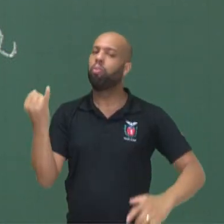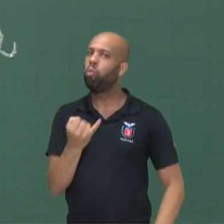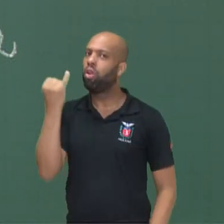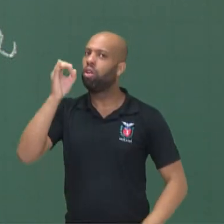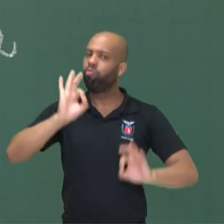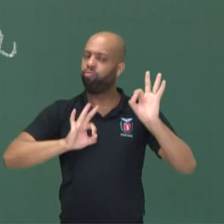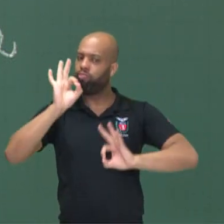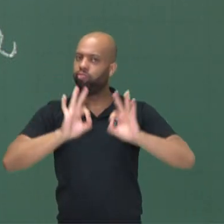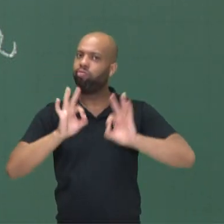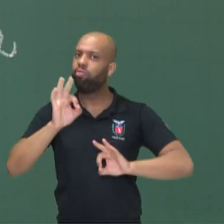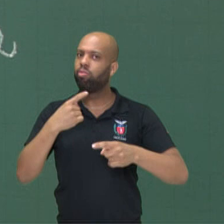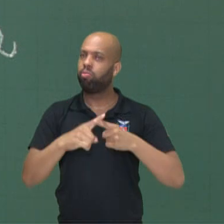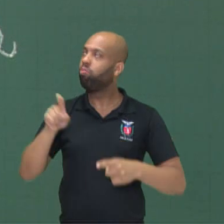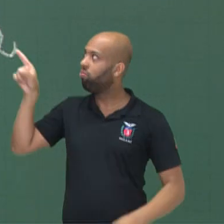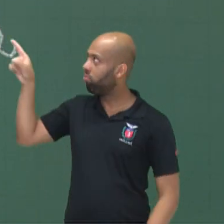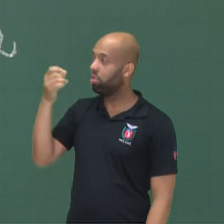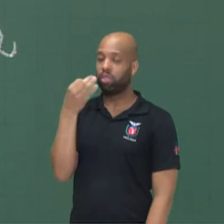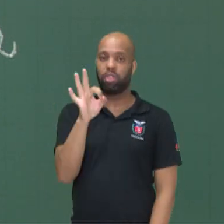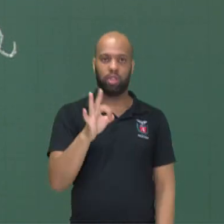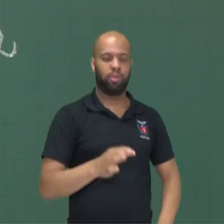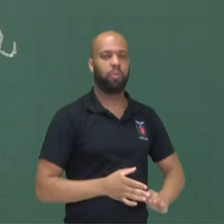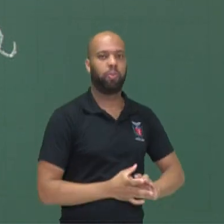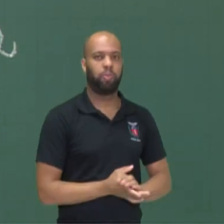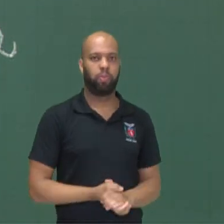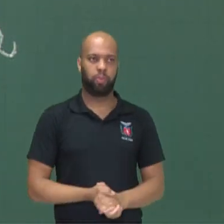arrume. Arrume para ficar certinho. Beleza?